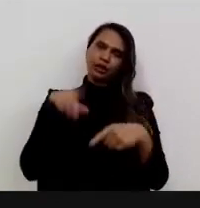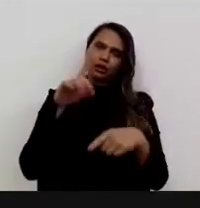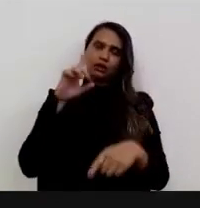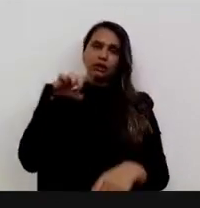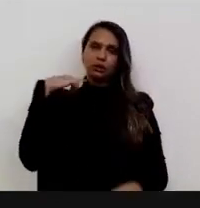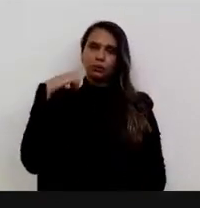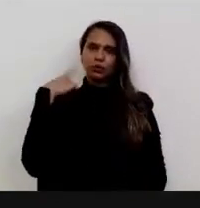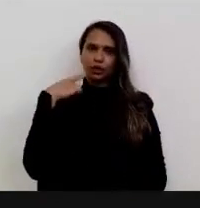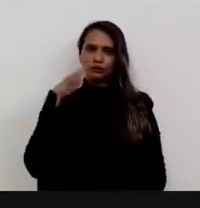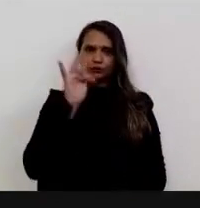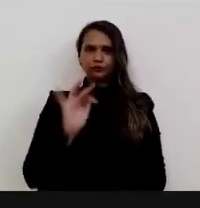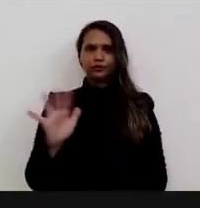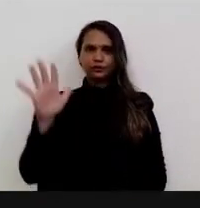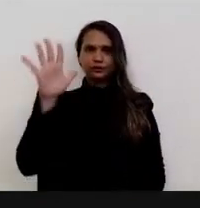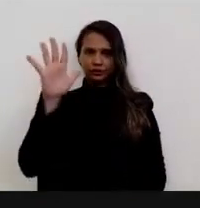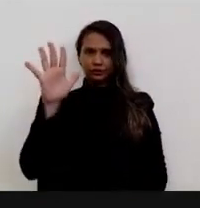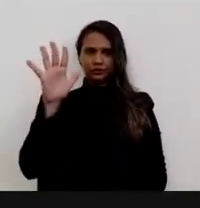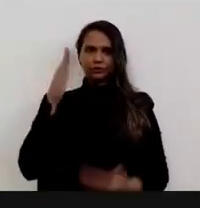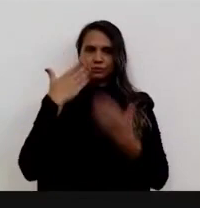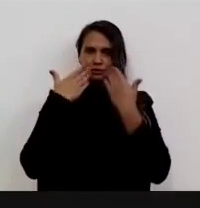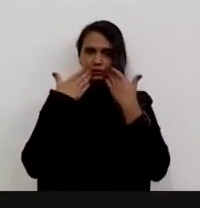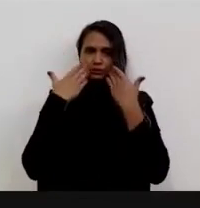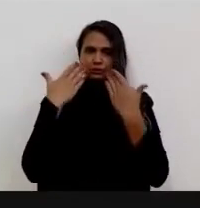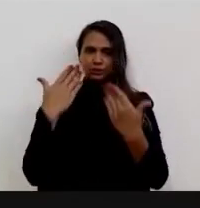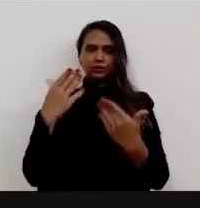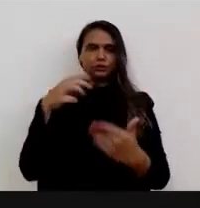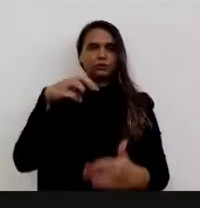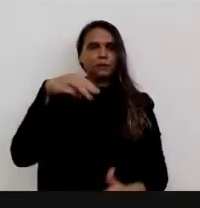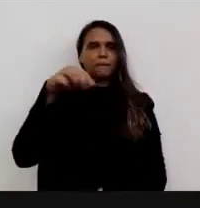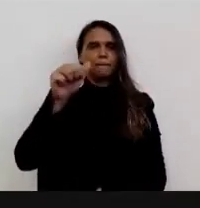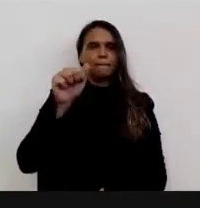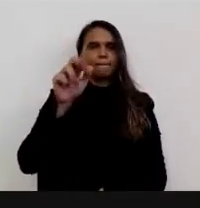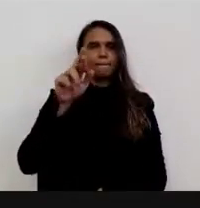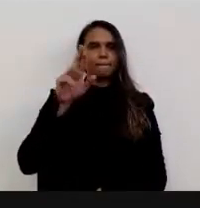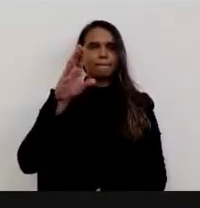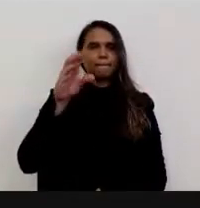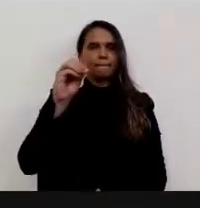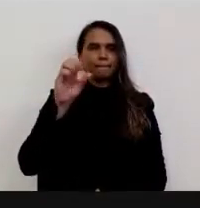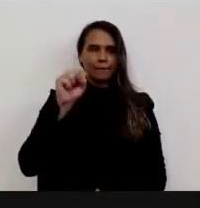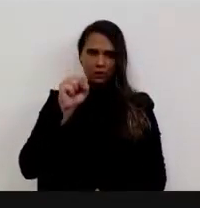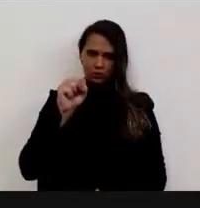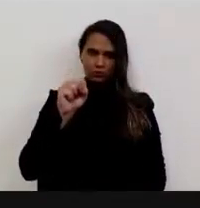deputado federal. Será apresentado por Marcos Vinícius Chivitarese Alves.